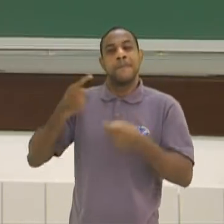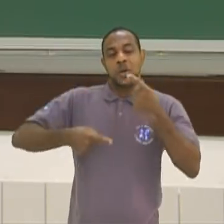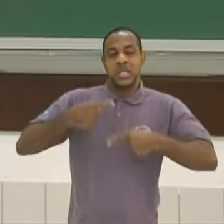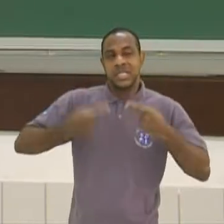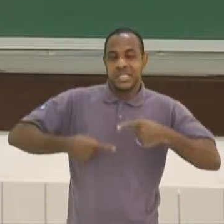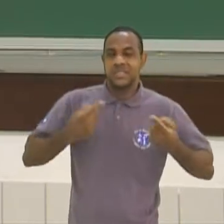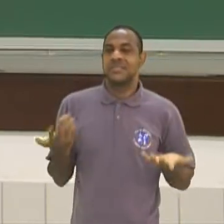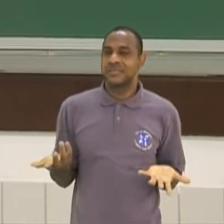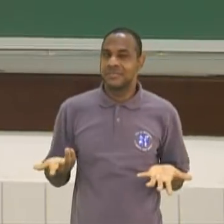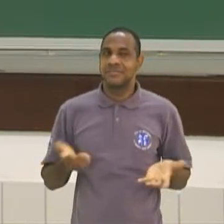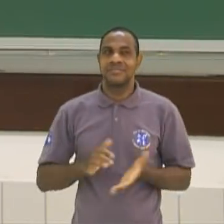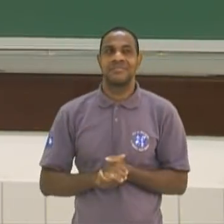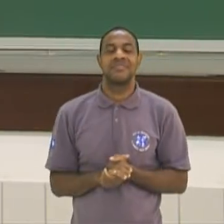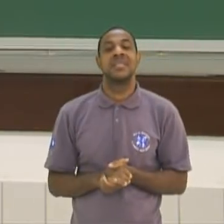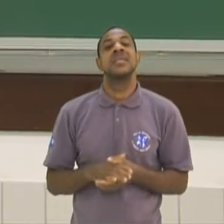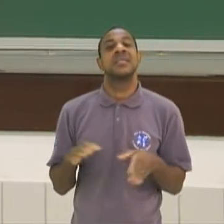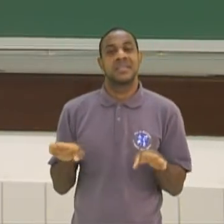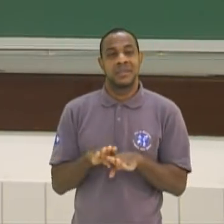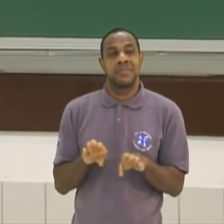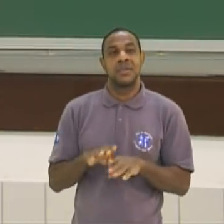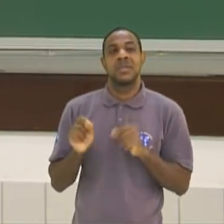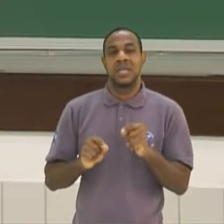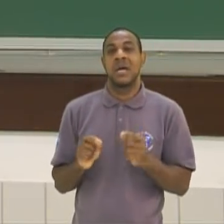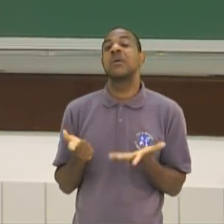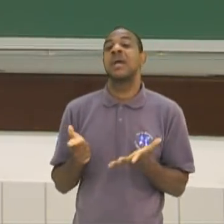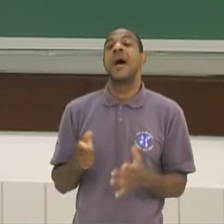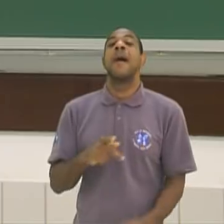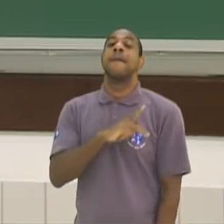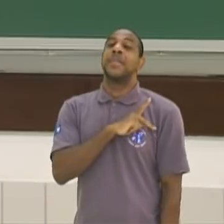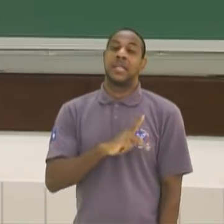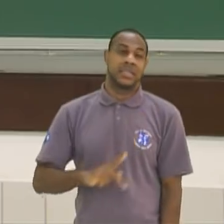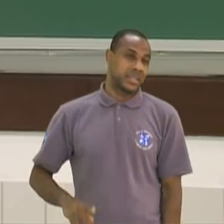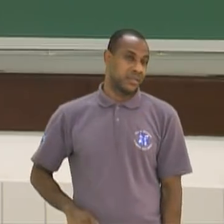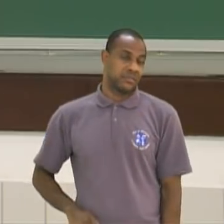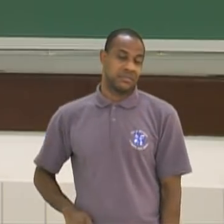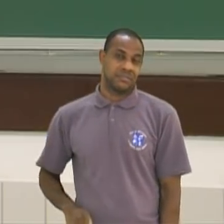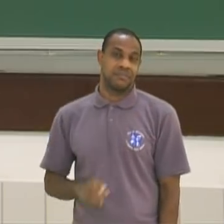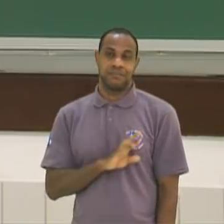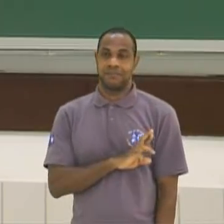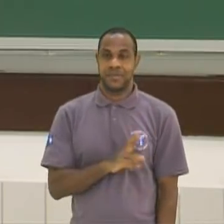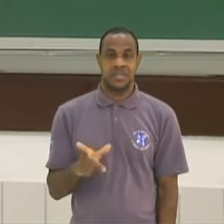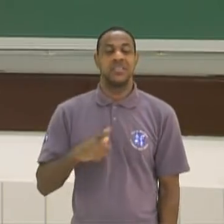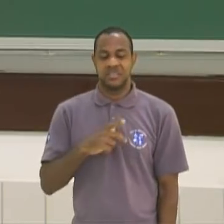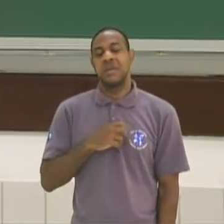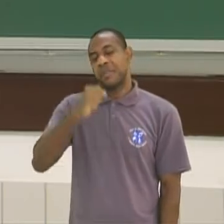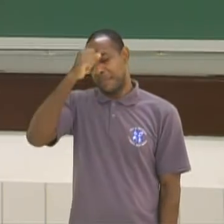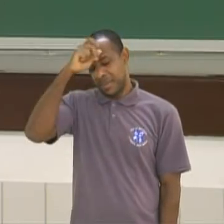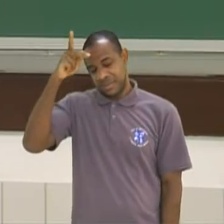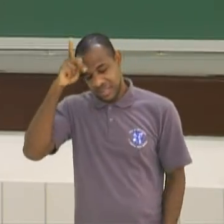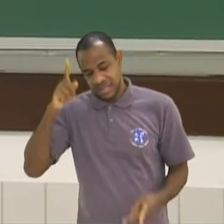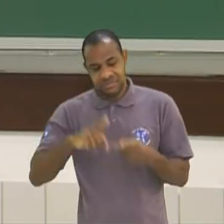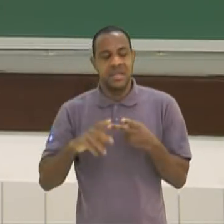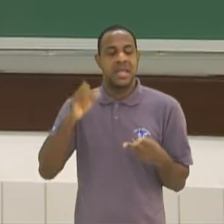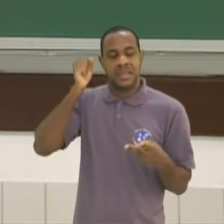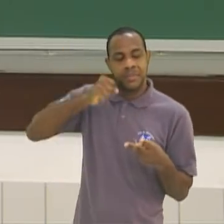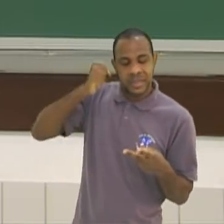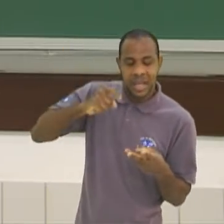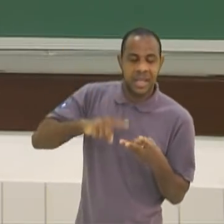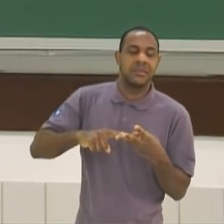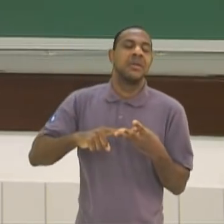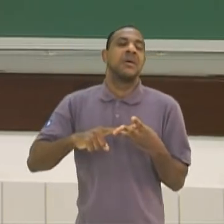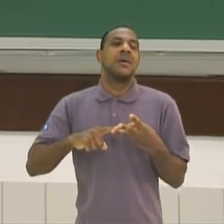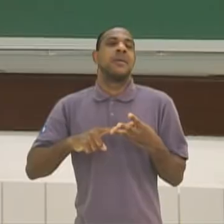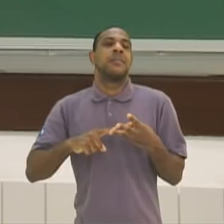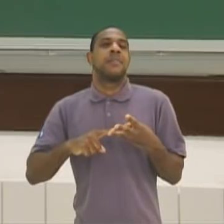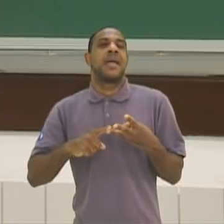quase todos os cargos, a exceção, presidente. Então reparou? Tinha eleição para prefeito, para deputado, para senador, para